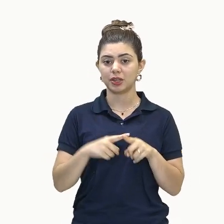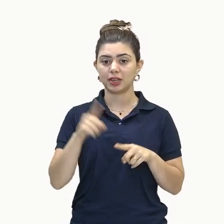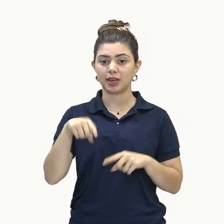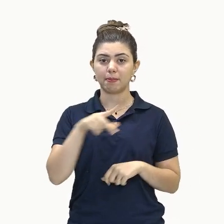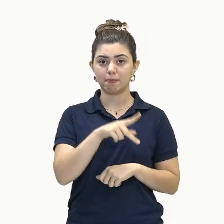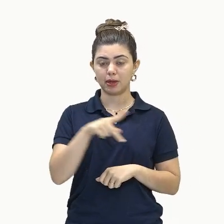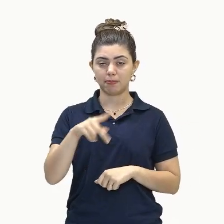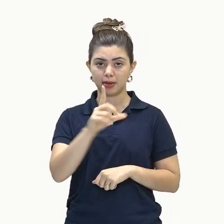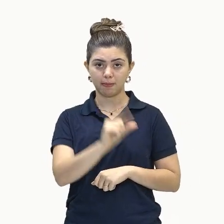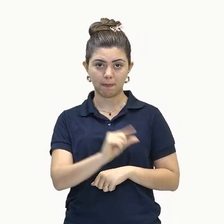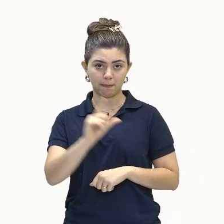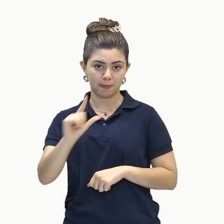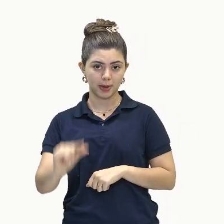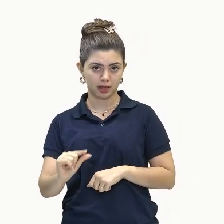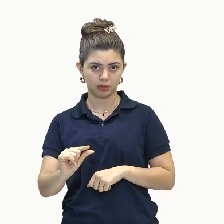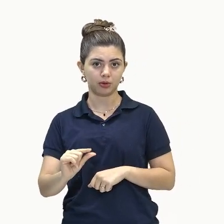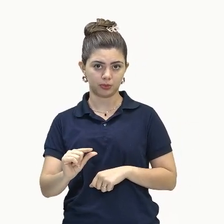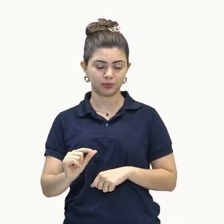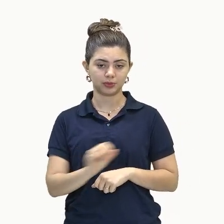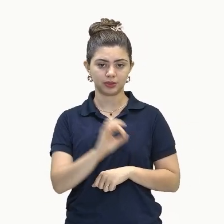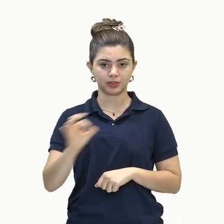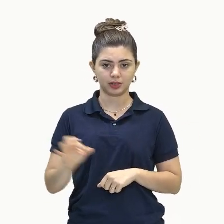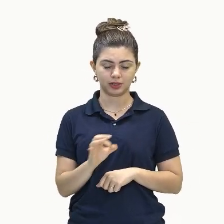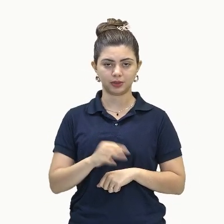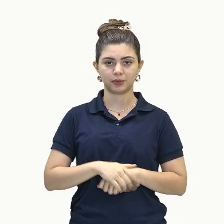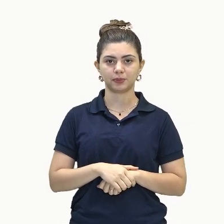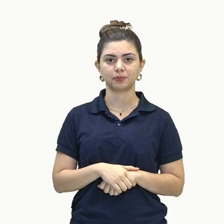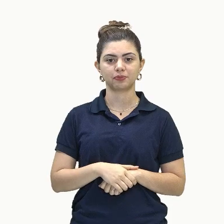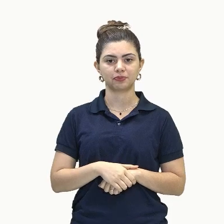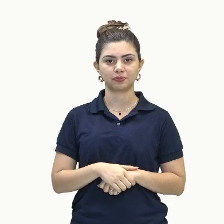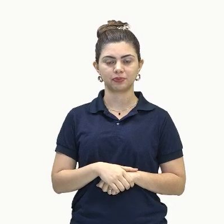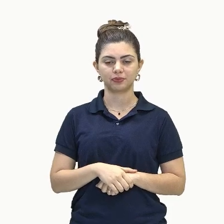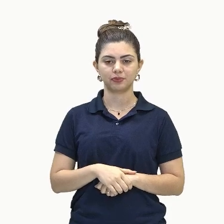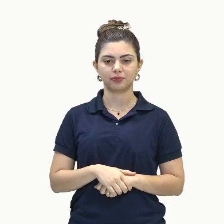homozigotos recessivos. Seguindo a nossa dica, não é?